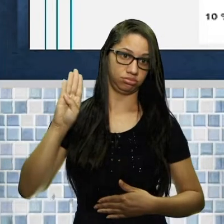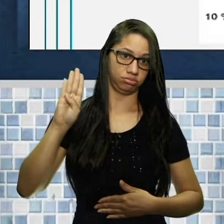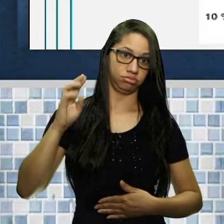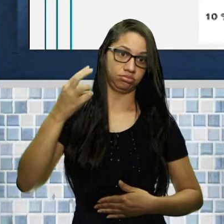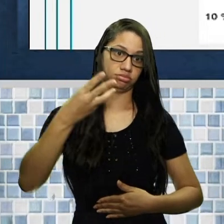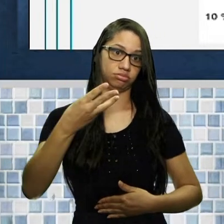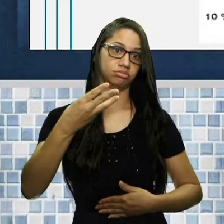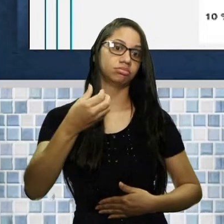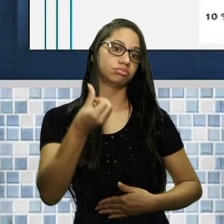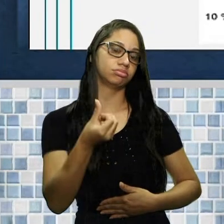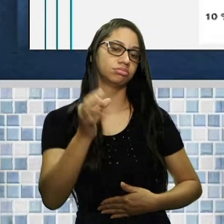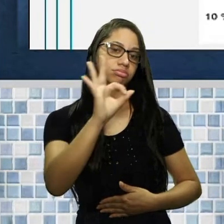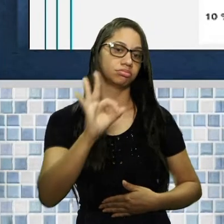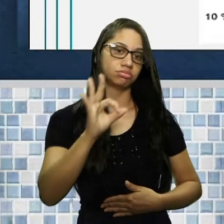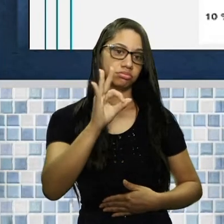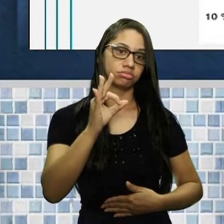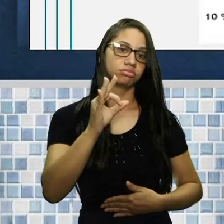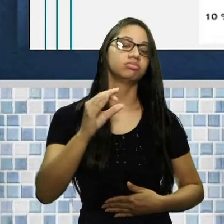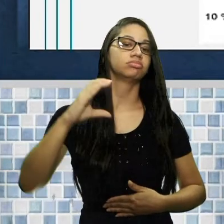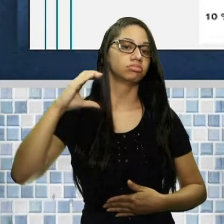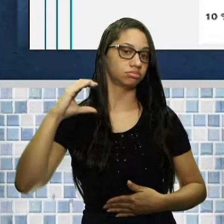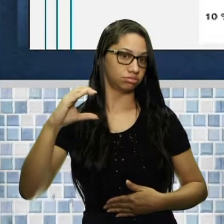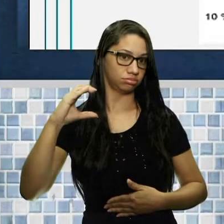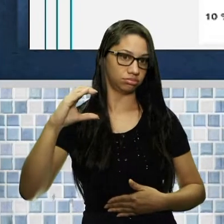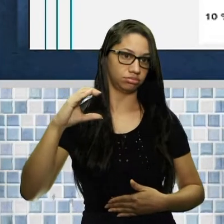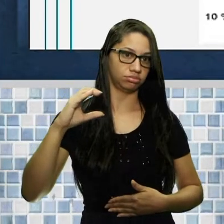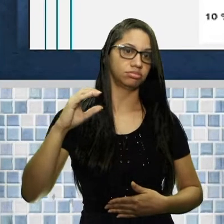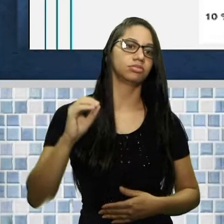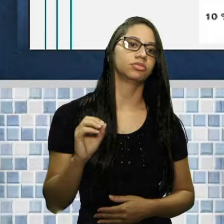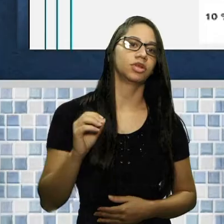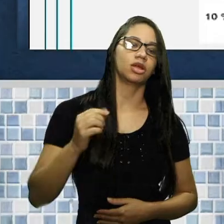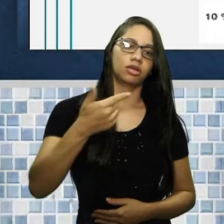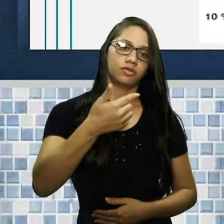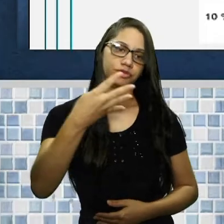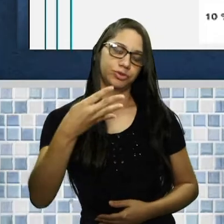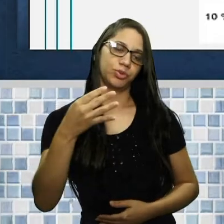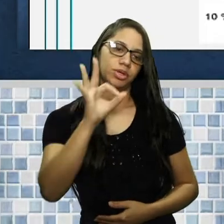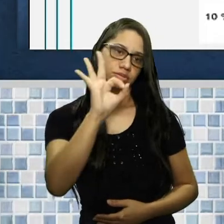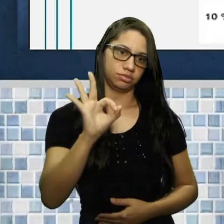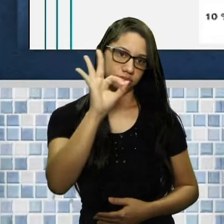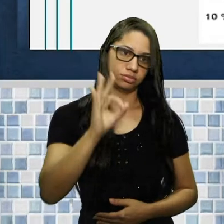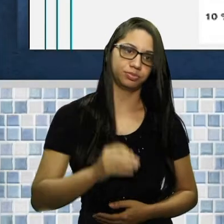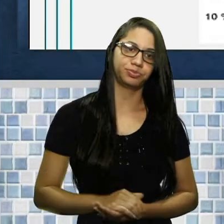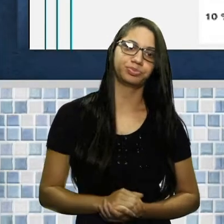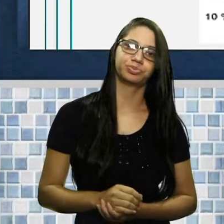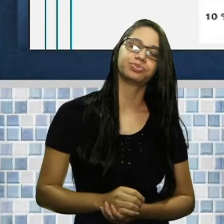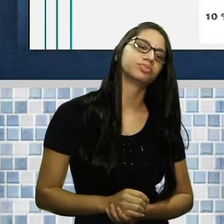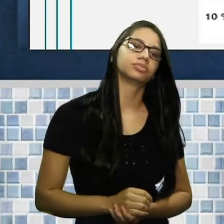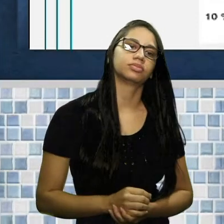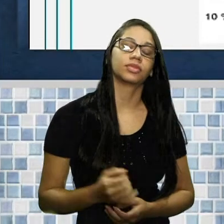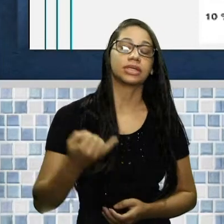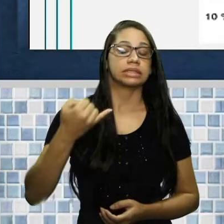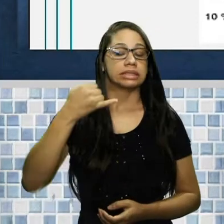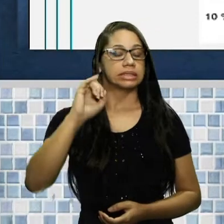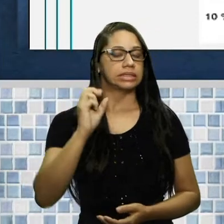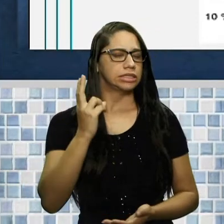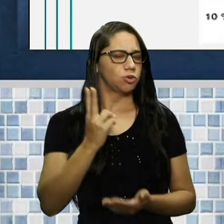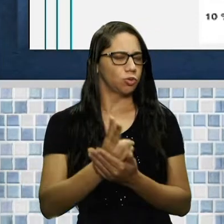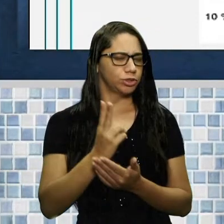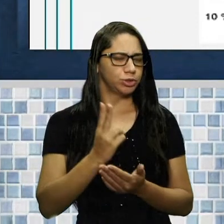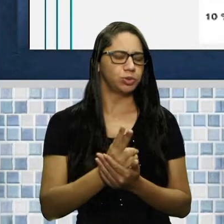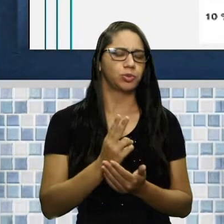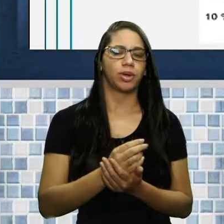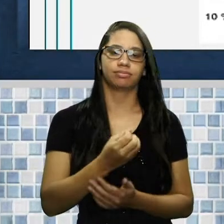com 36% e o candidato C com 24%. Se esse prognóstico se